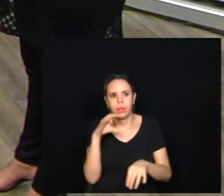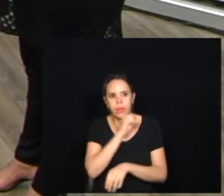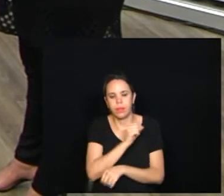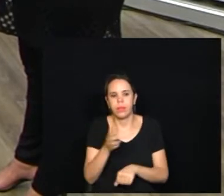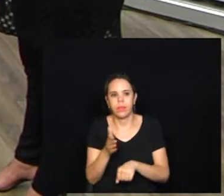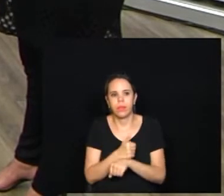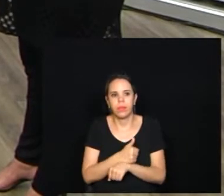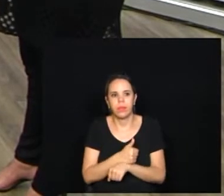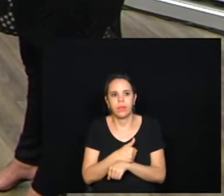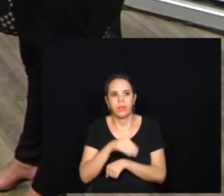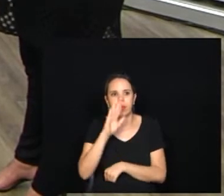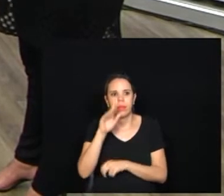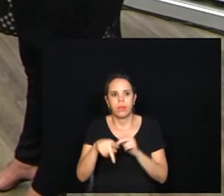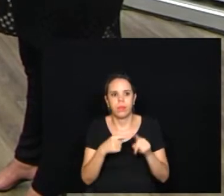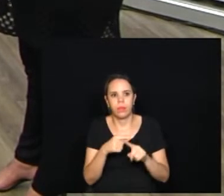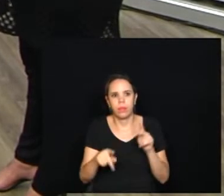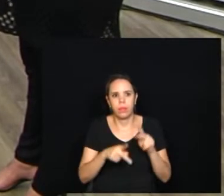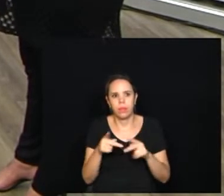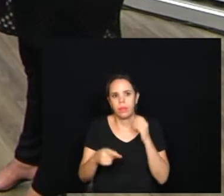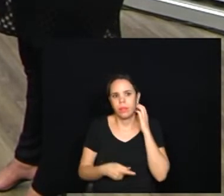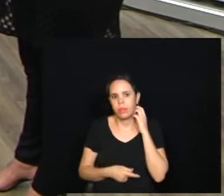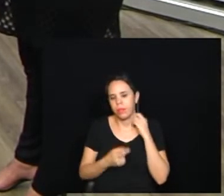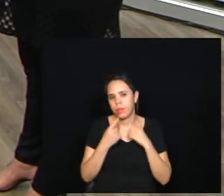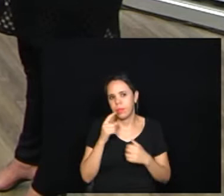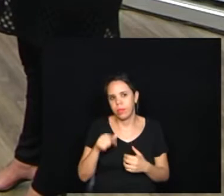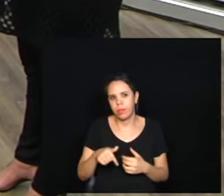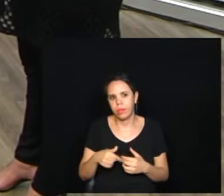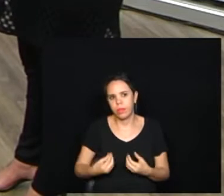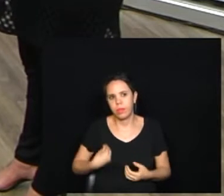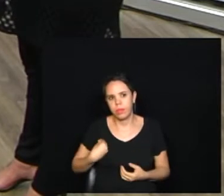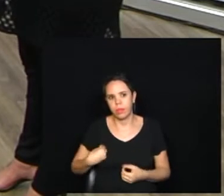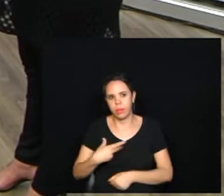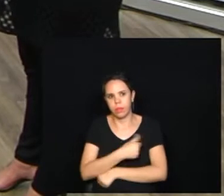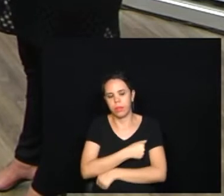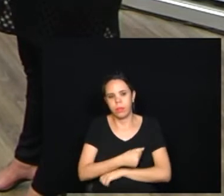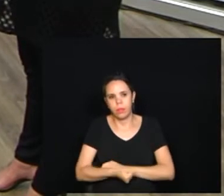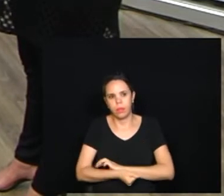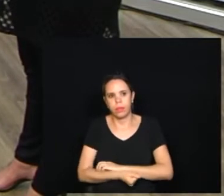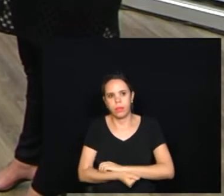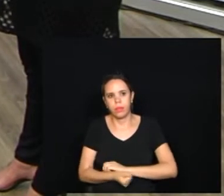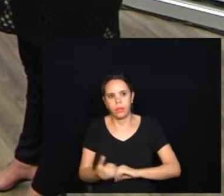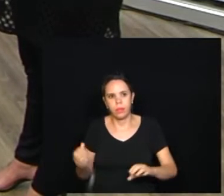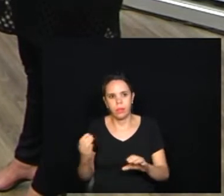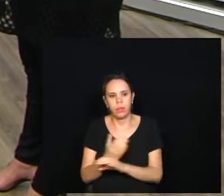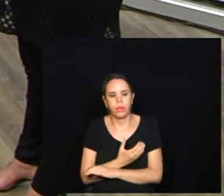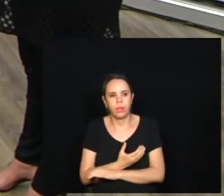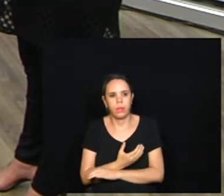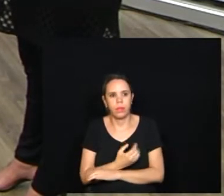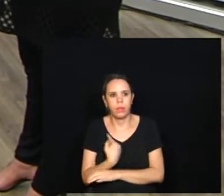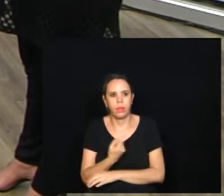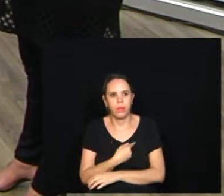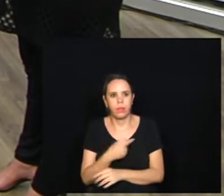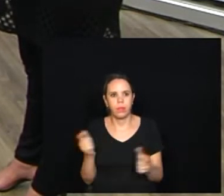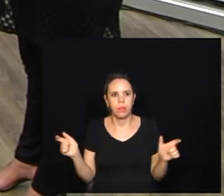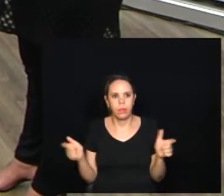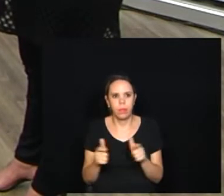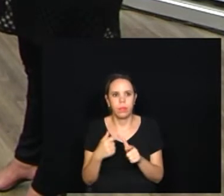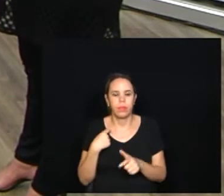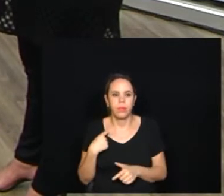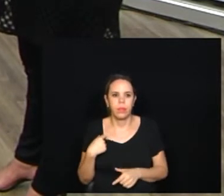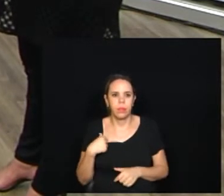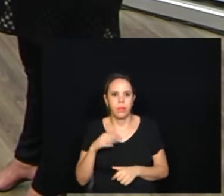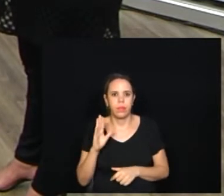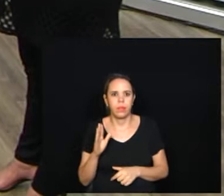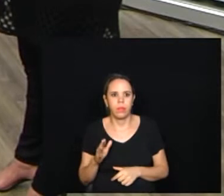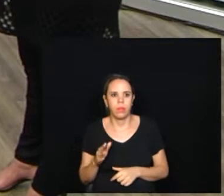né? Bem mais da metade da população campineira esteja vacinada completamente, para que a gente diminua quanto